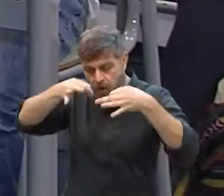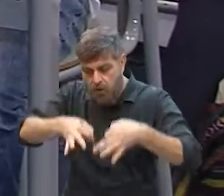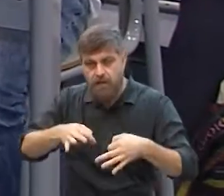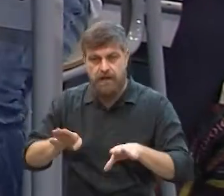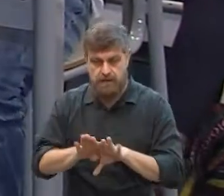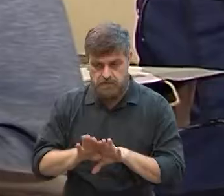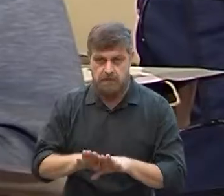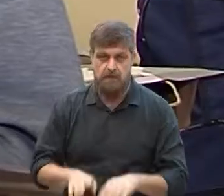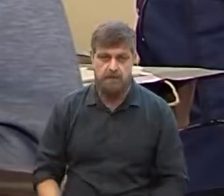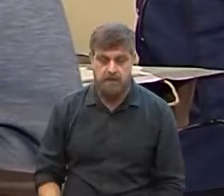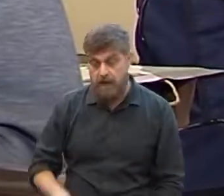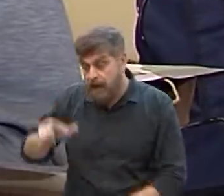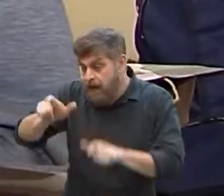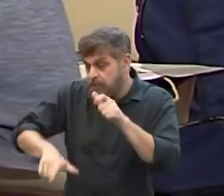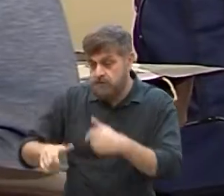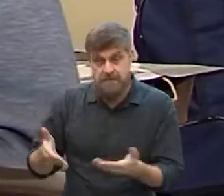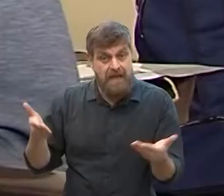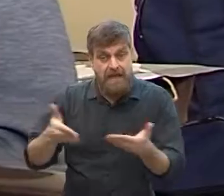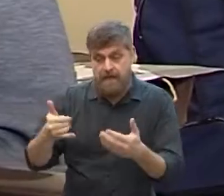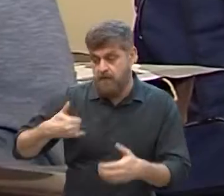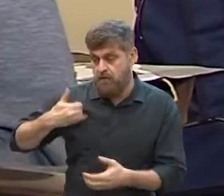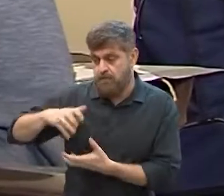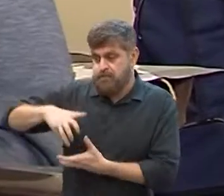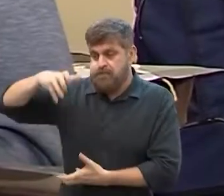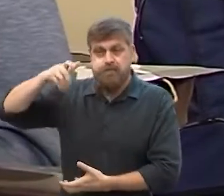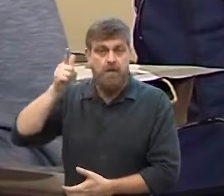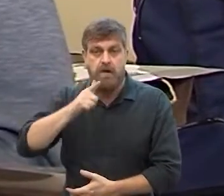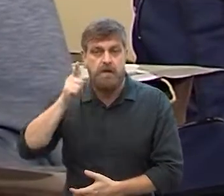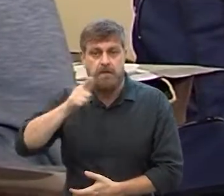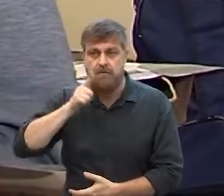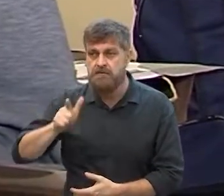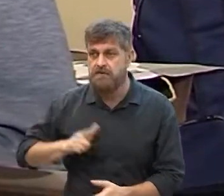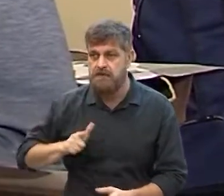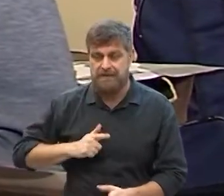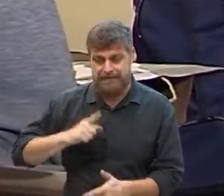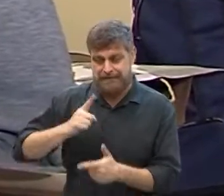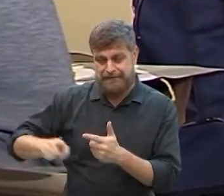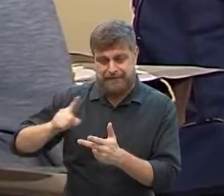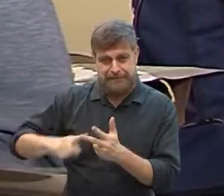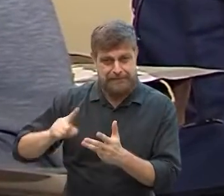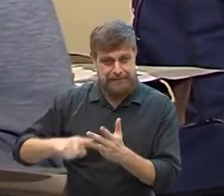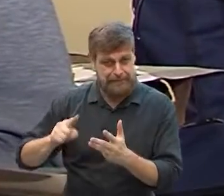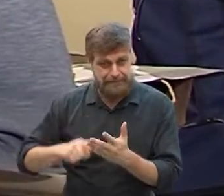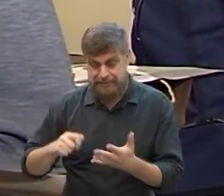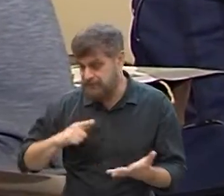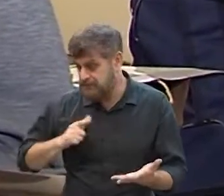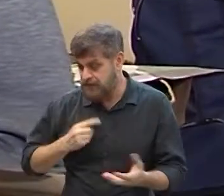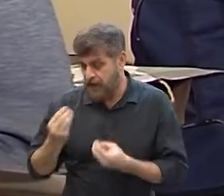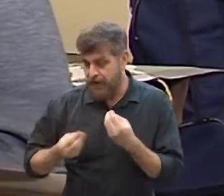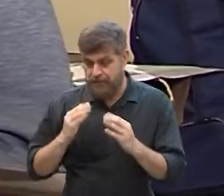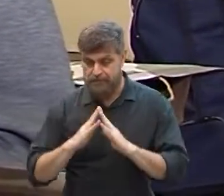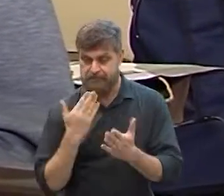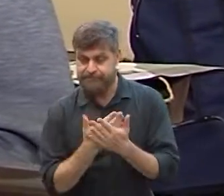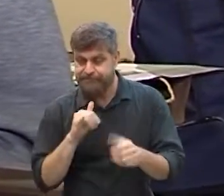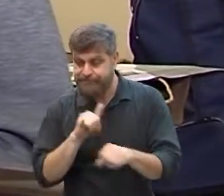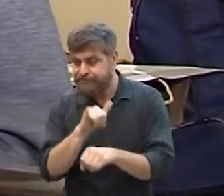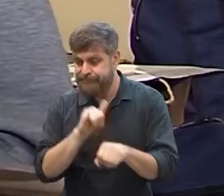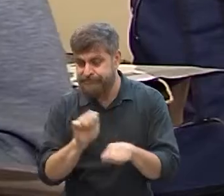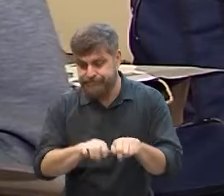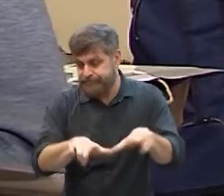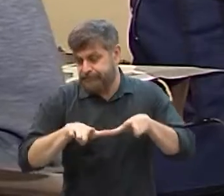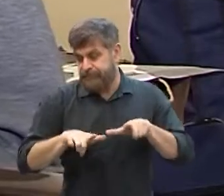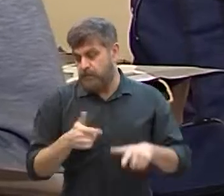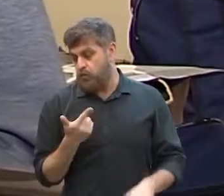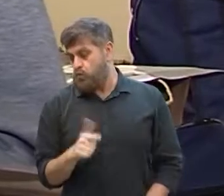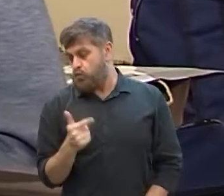da vida, como para as pessoas que não conseguiram, por alguma dificuldade, concluir seus